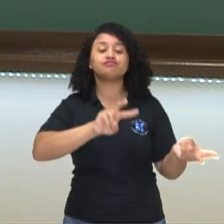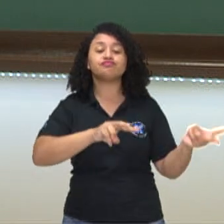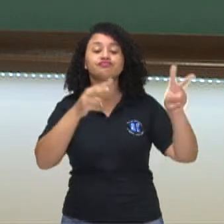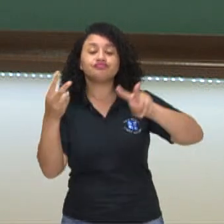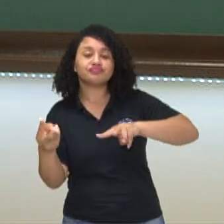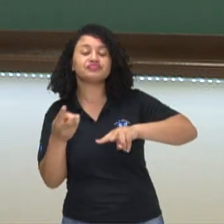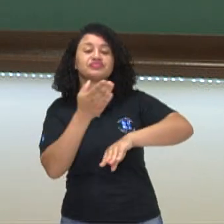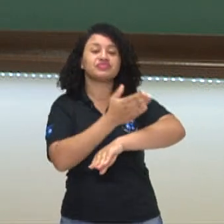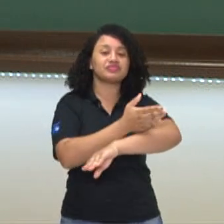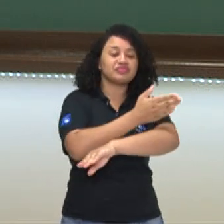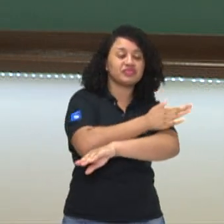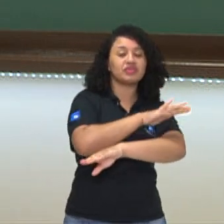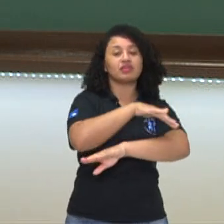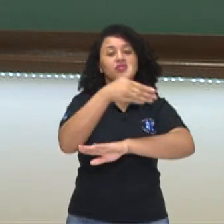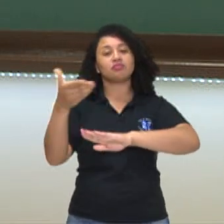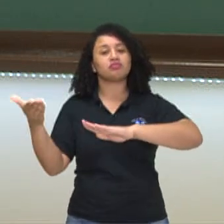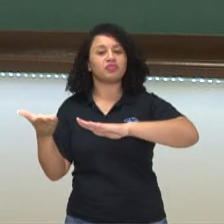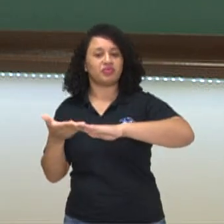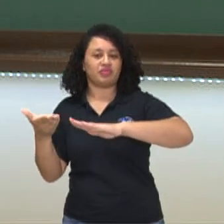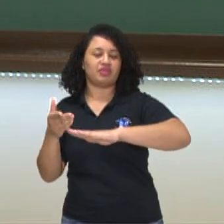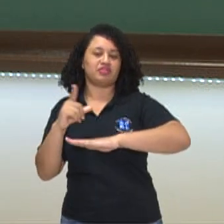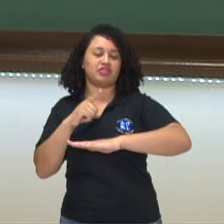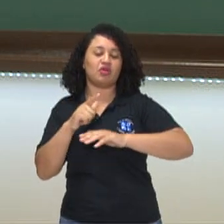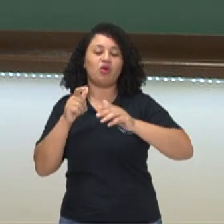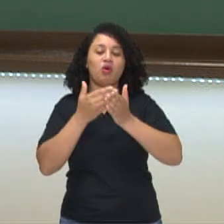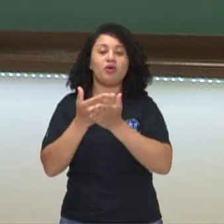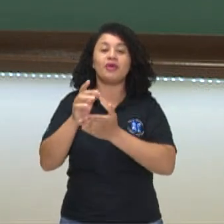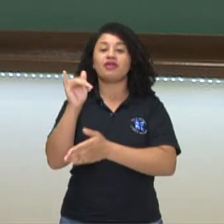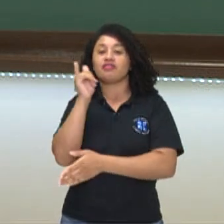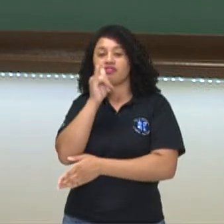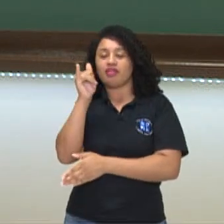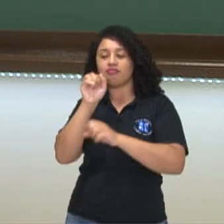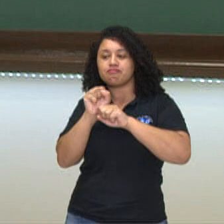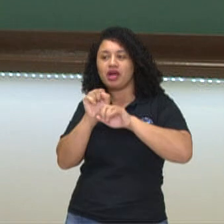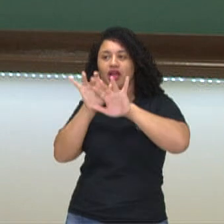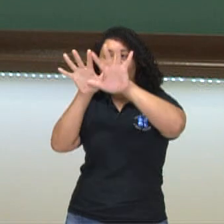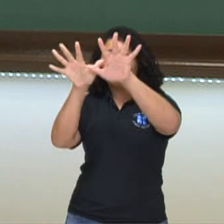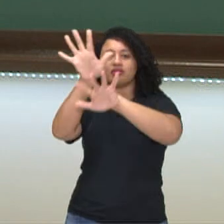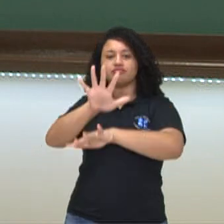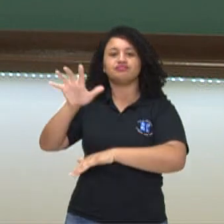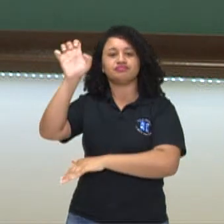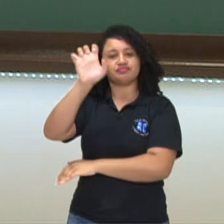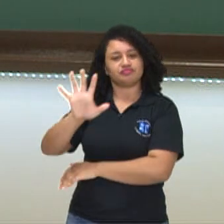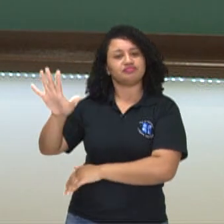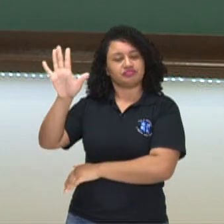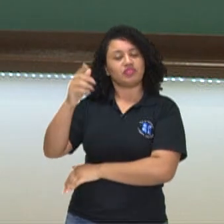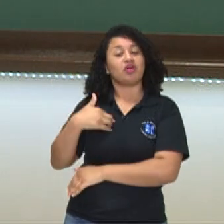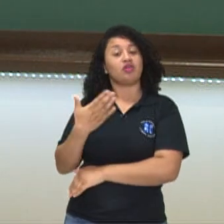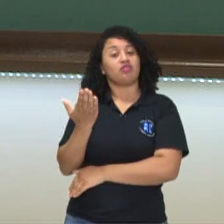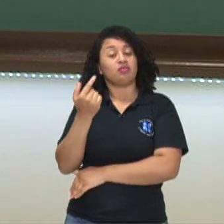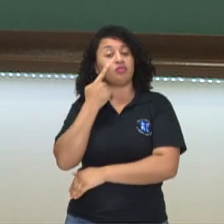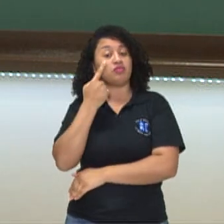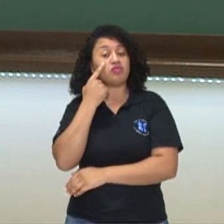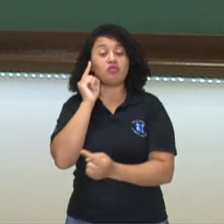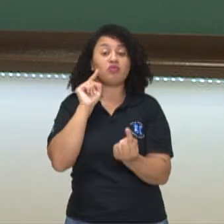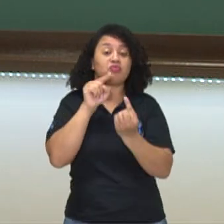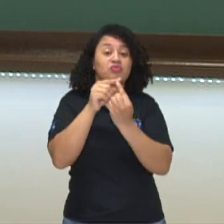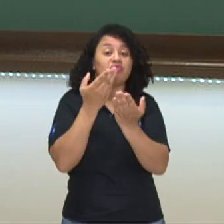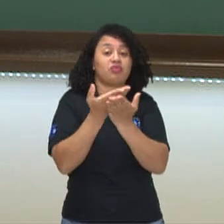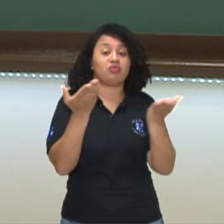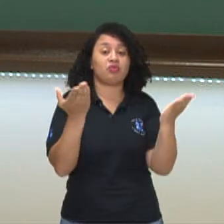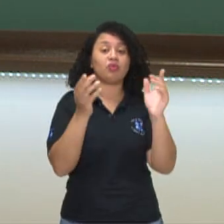Idade Média para a Idade Moderna. Começa ali na Itália e se expande para a Europa. Olha aqui comigo os objetivos da aula de